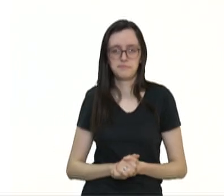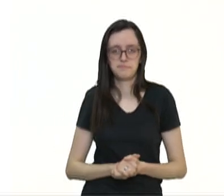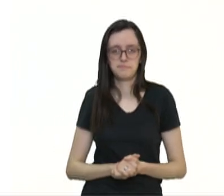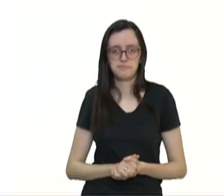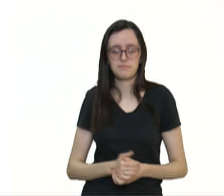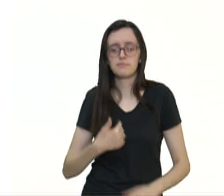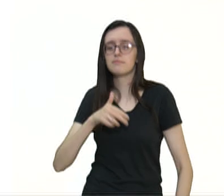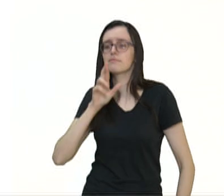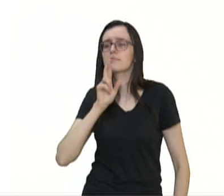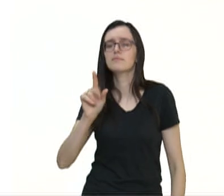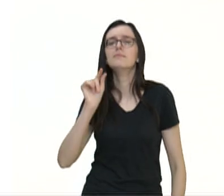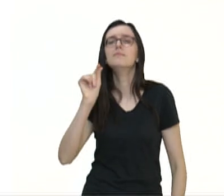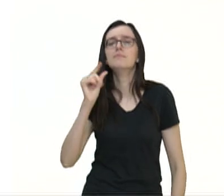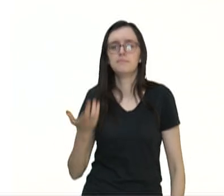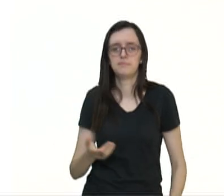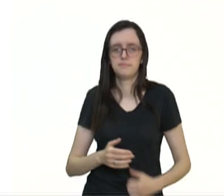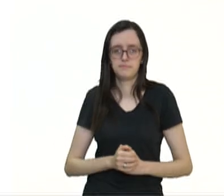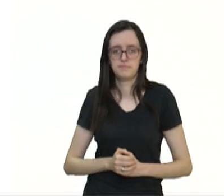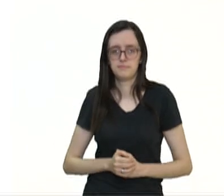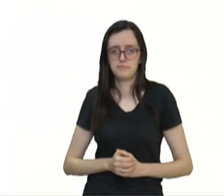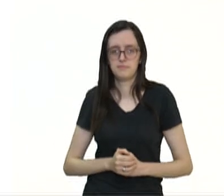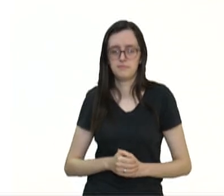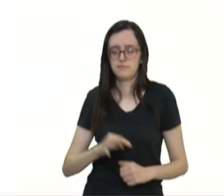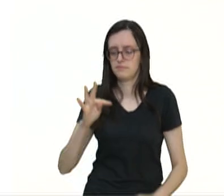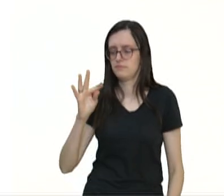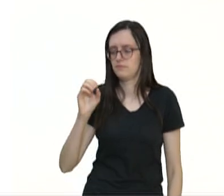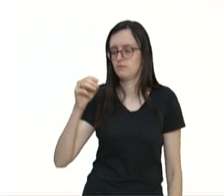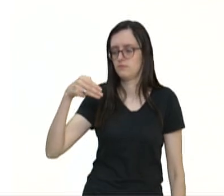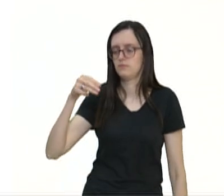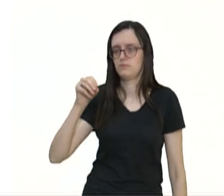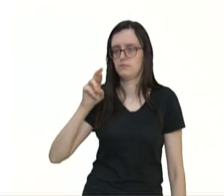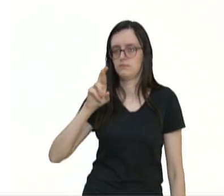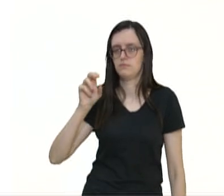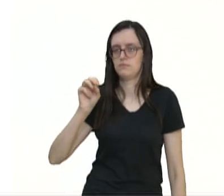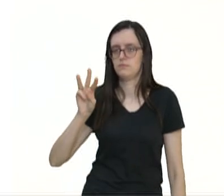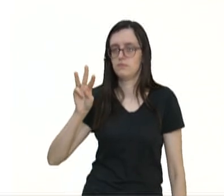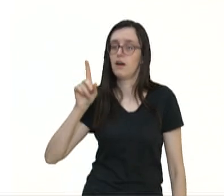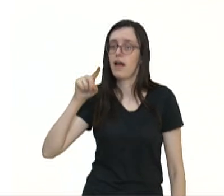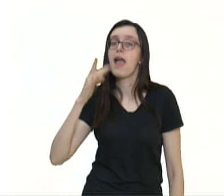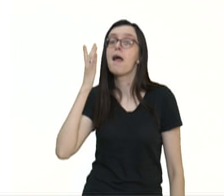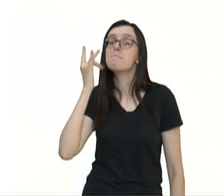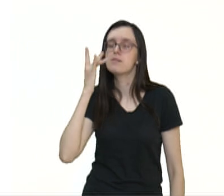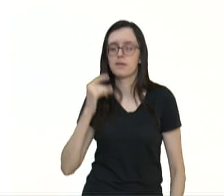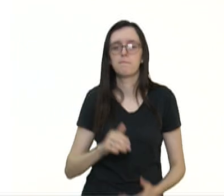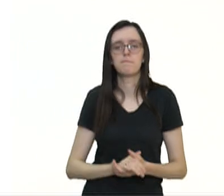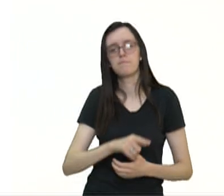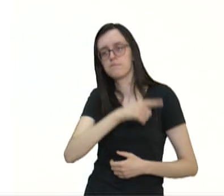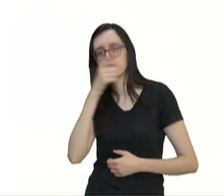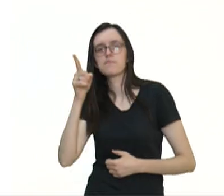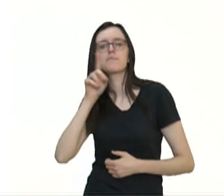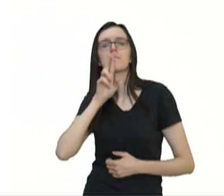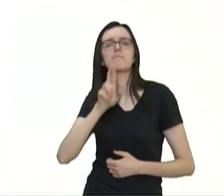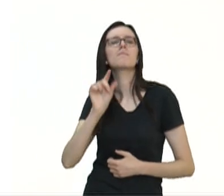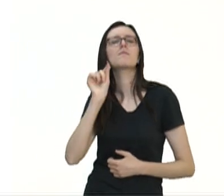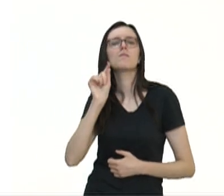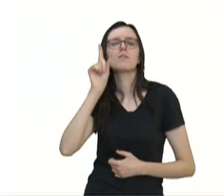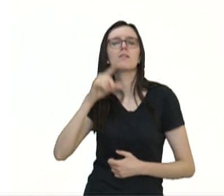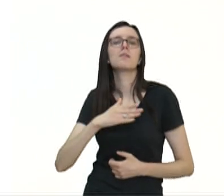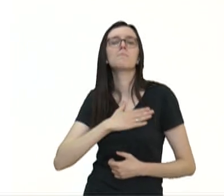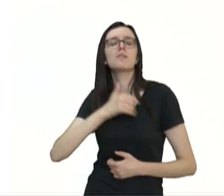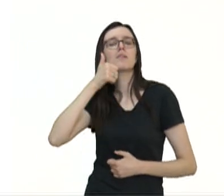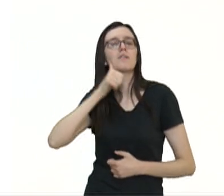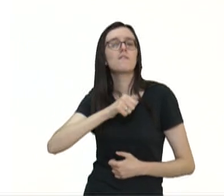minha resposta é tomorrow. Tomorrow é amanhã. E a segunda, minha resposta é my granny, minha